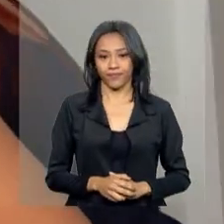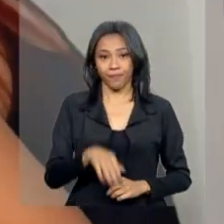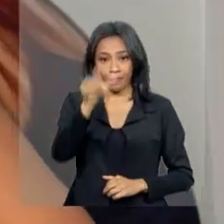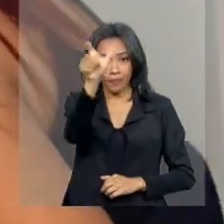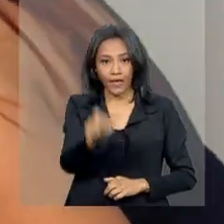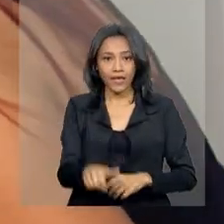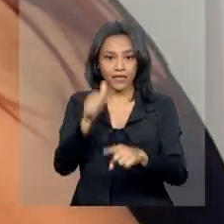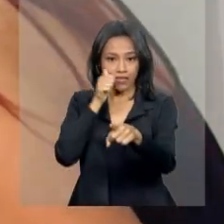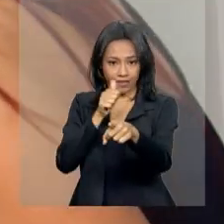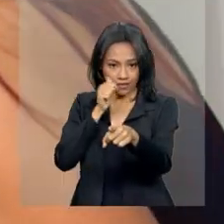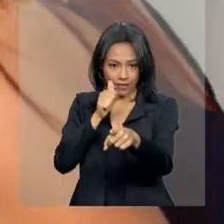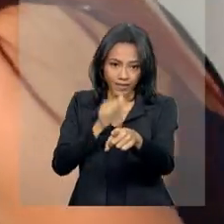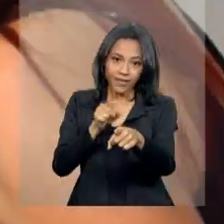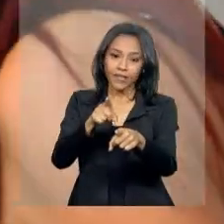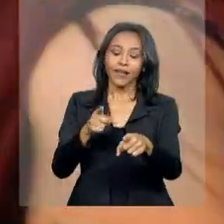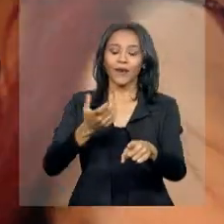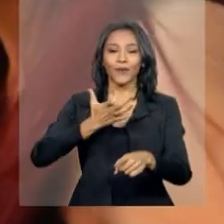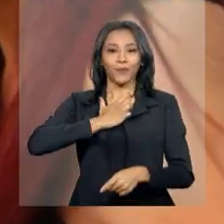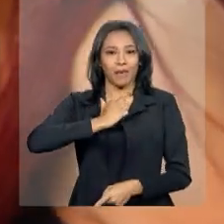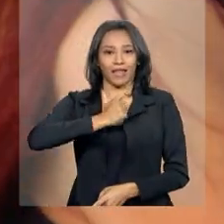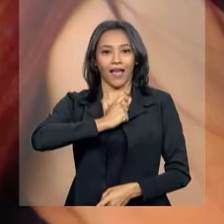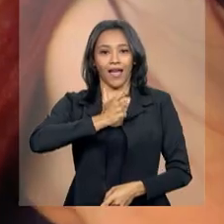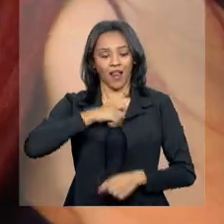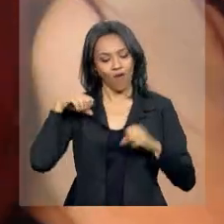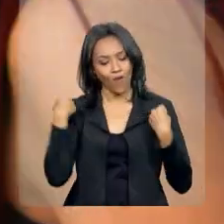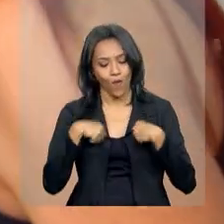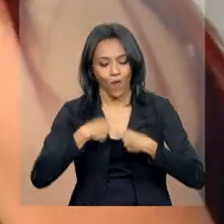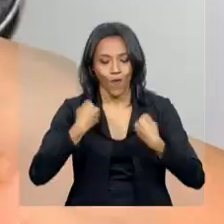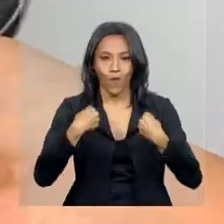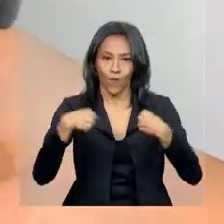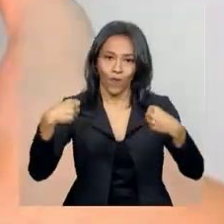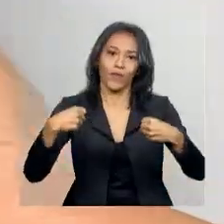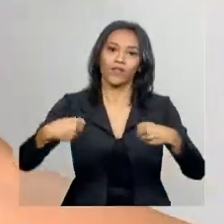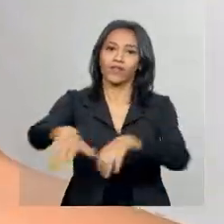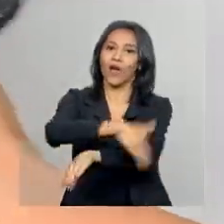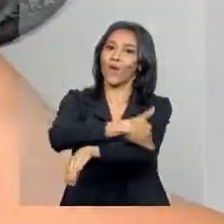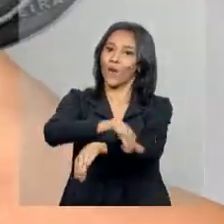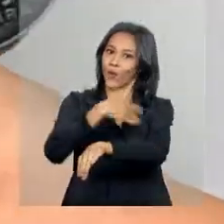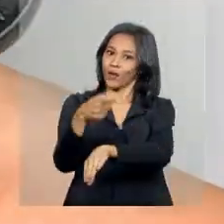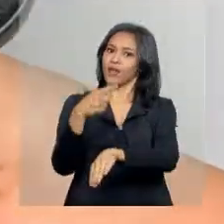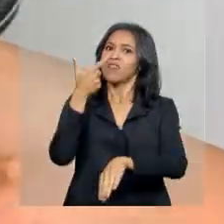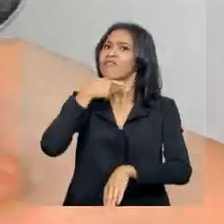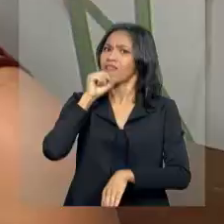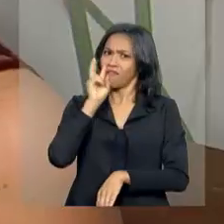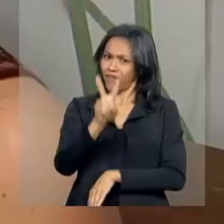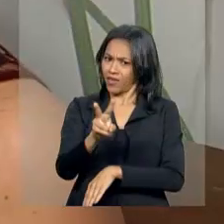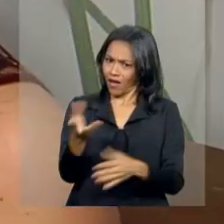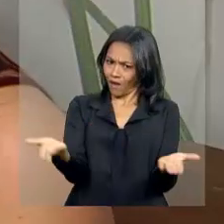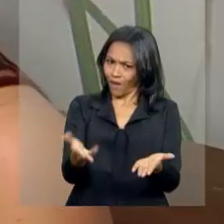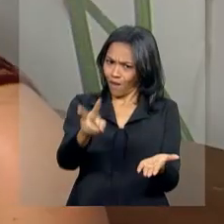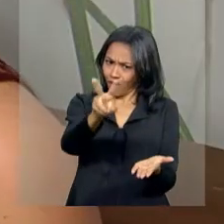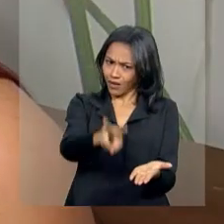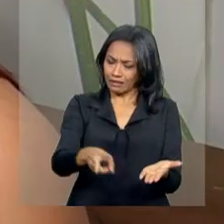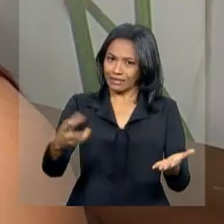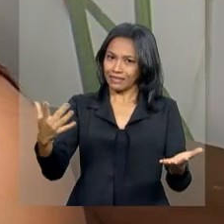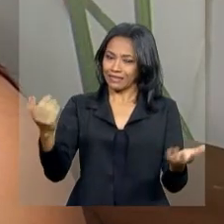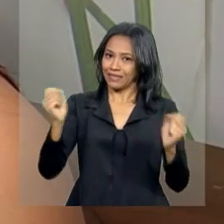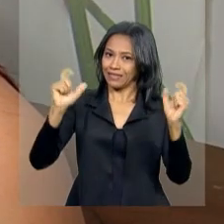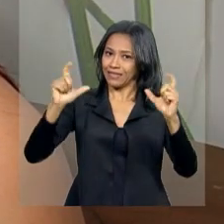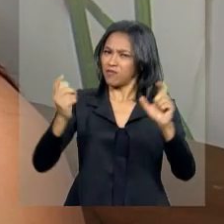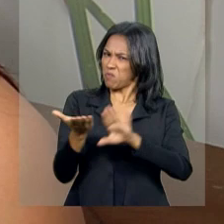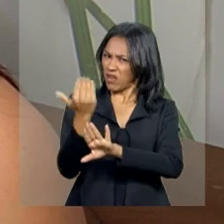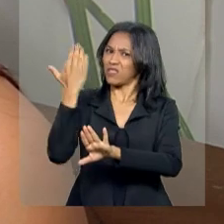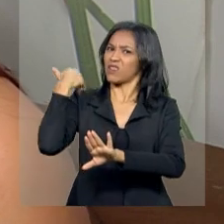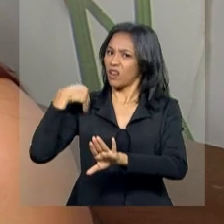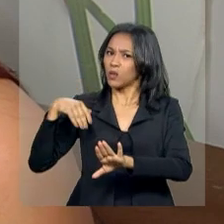Gabriela exibe com orgulho as medalhas das corridas de rua que participou. Quem a vê assim, bem disposta e cheia de energia, nem imagina